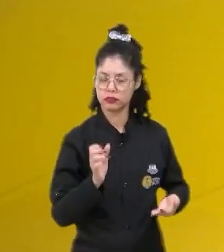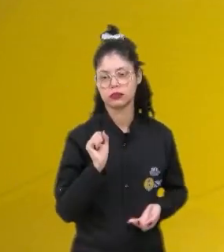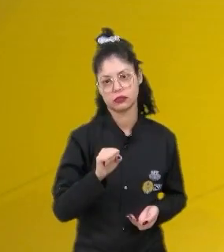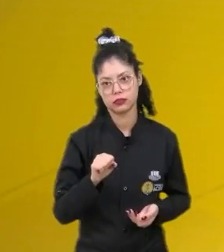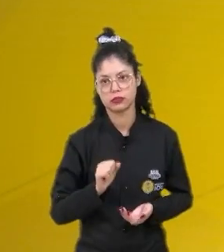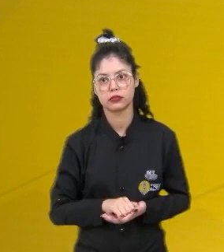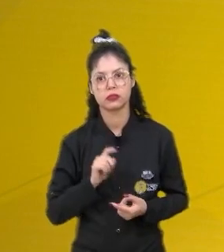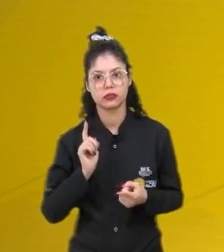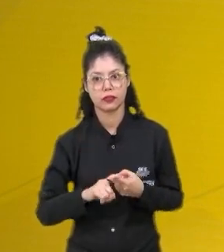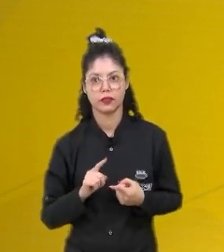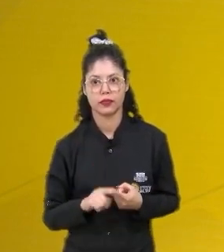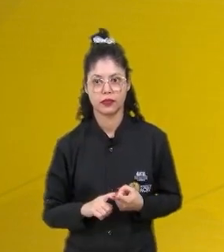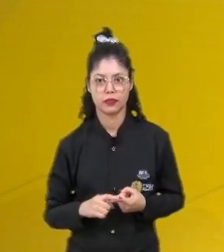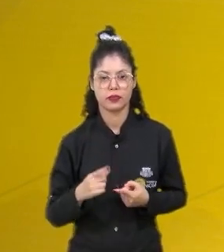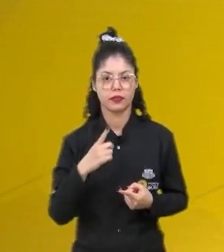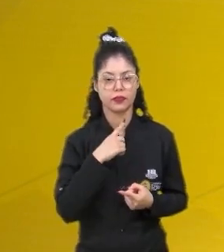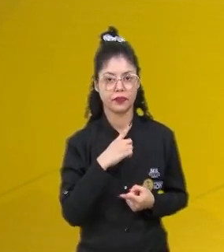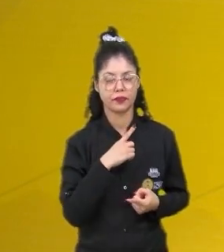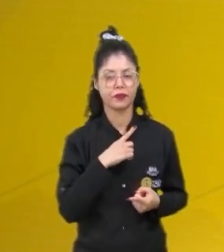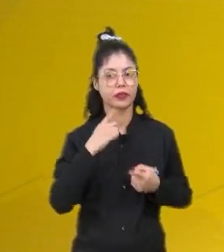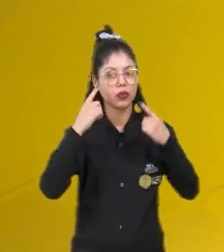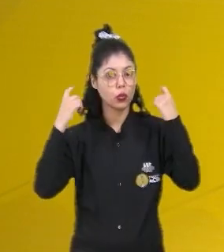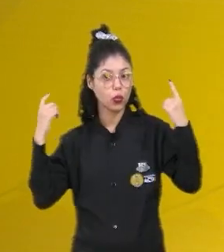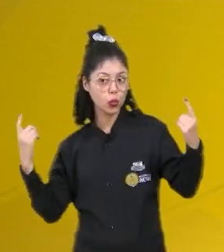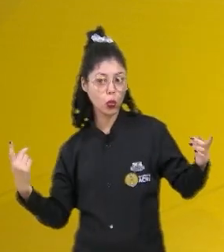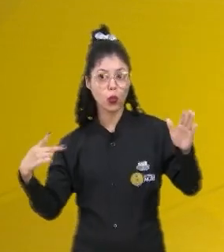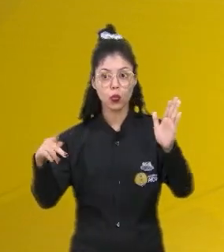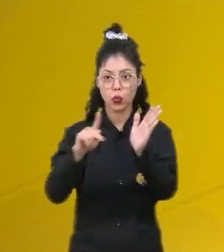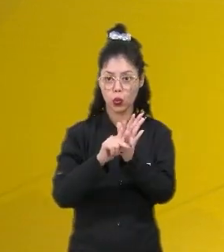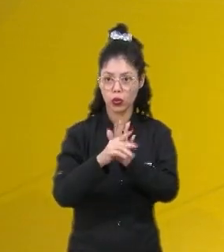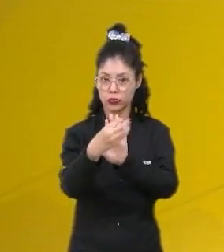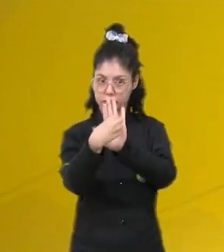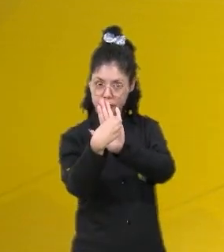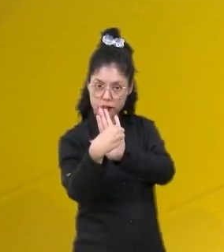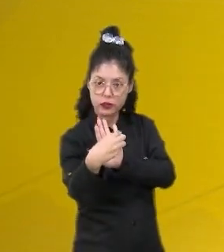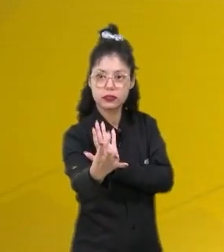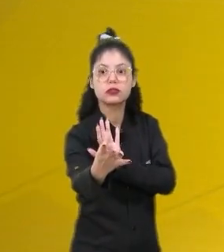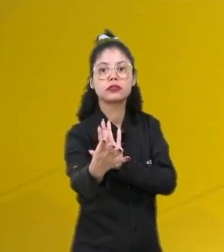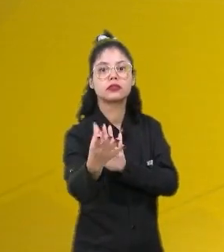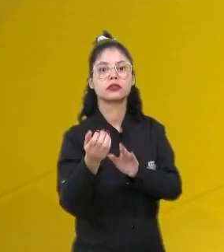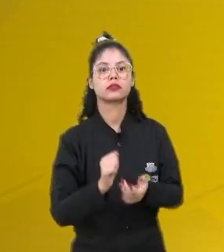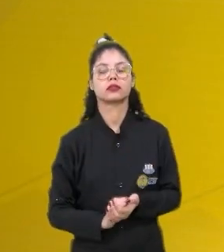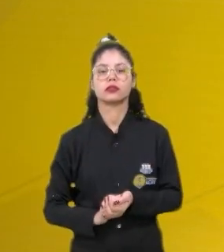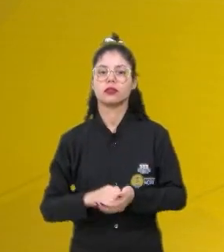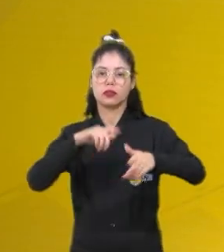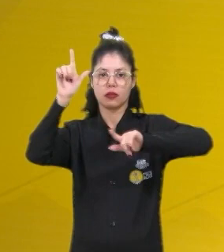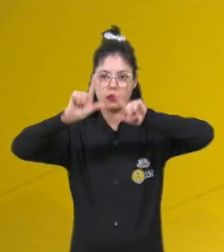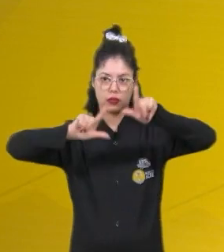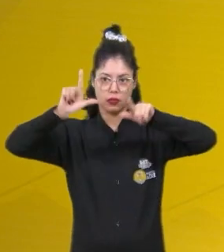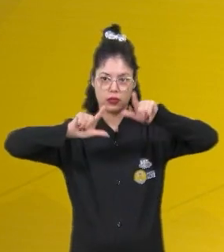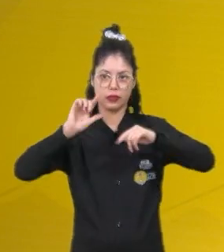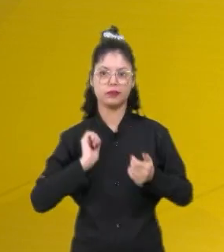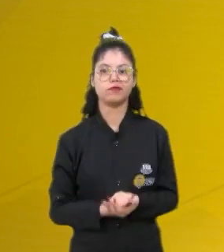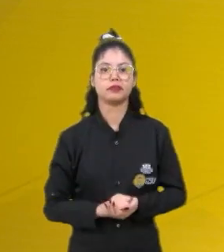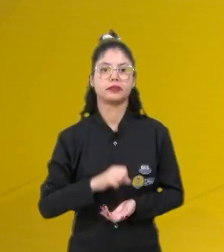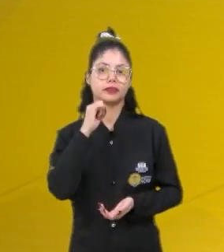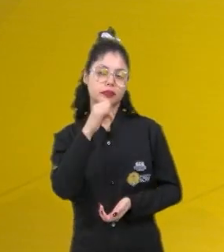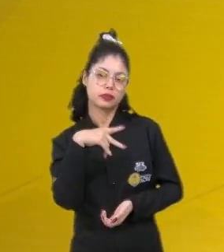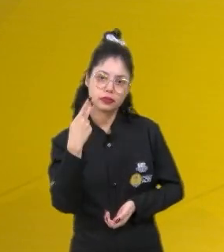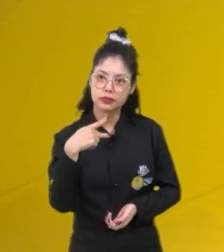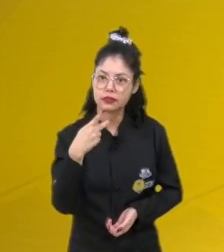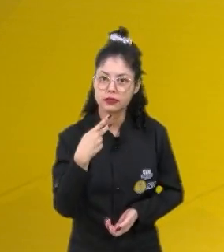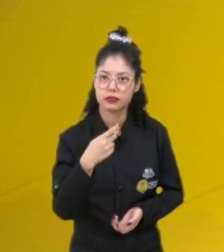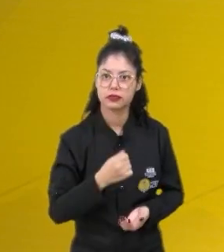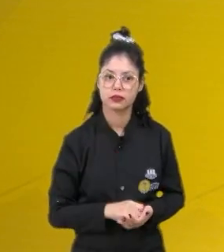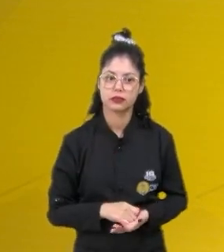momento, é porque temos aqui o som que está sendo transmitido pelo ar. Mas, por exemplo, se eu estiver